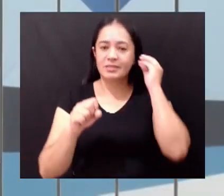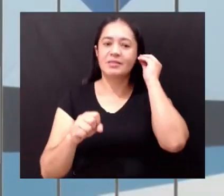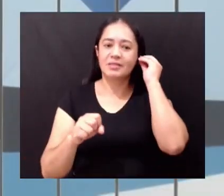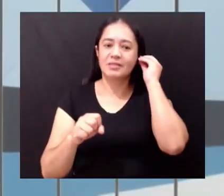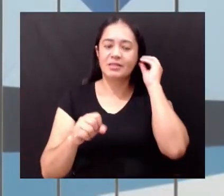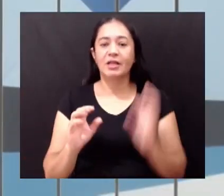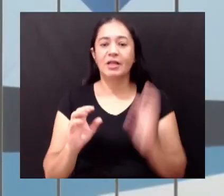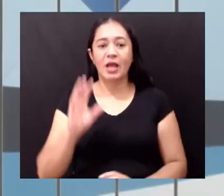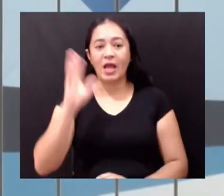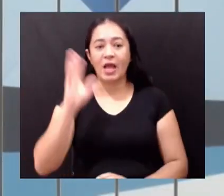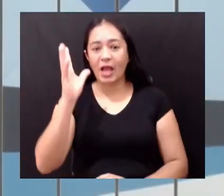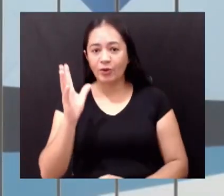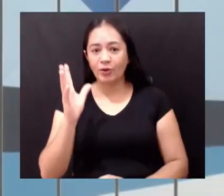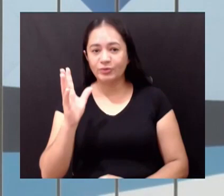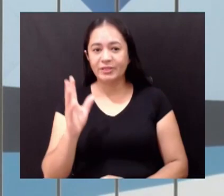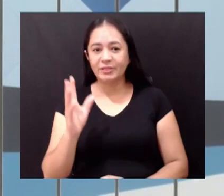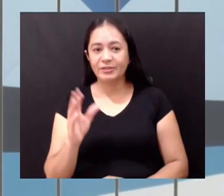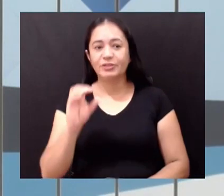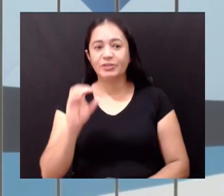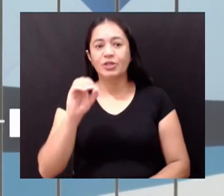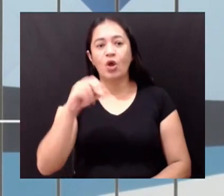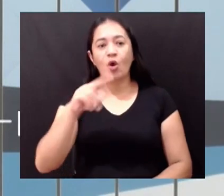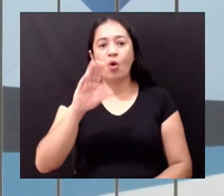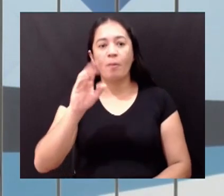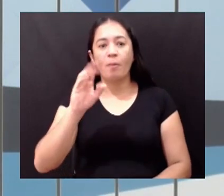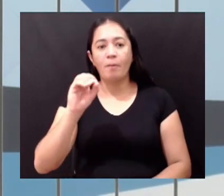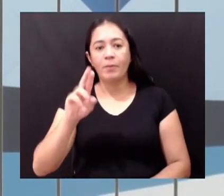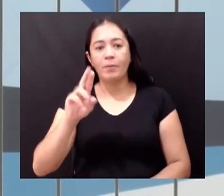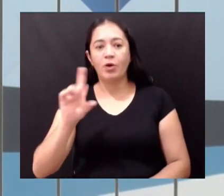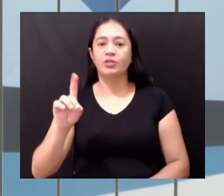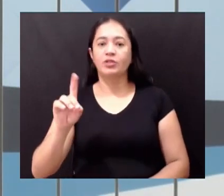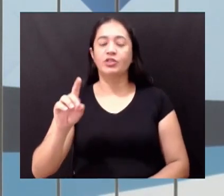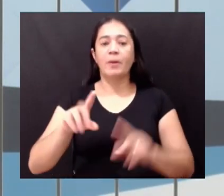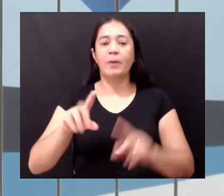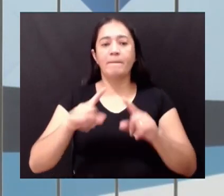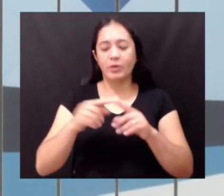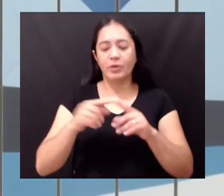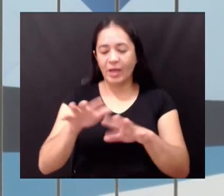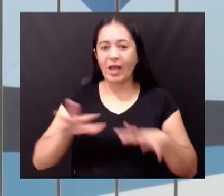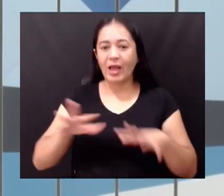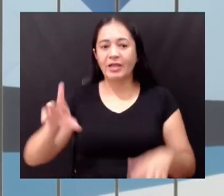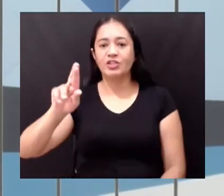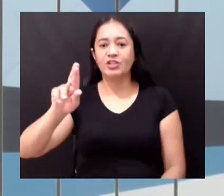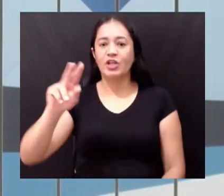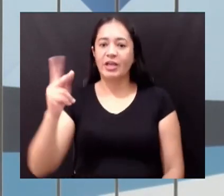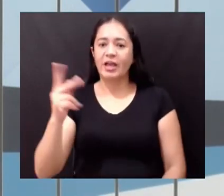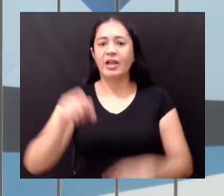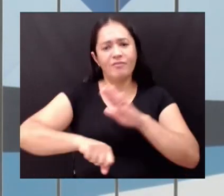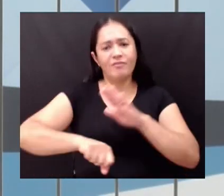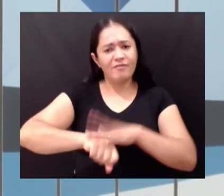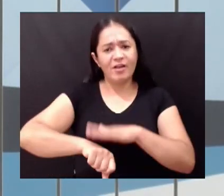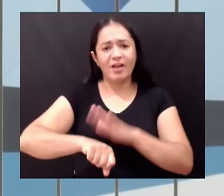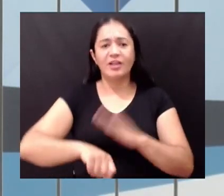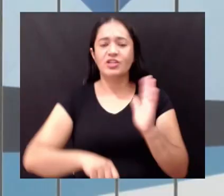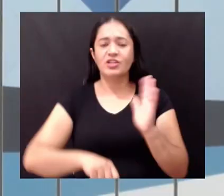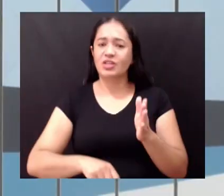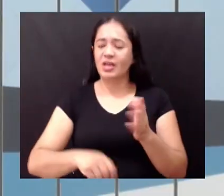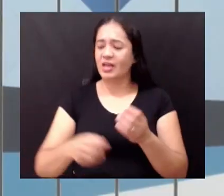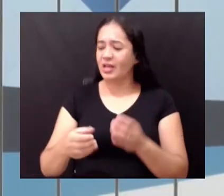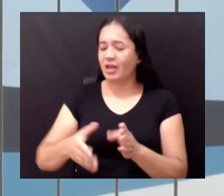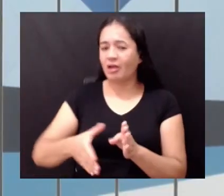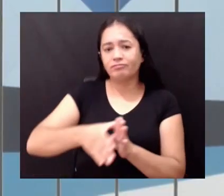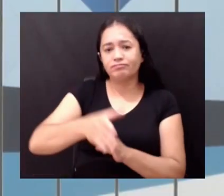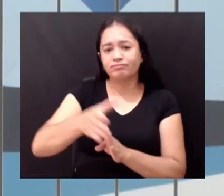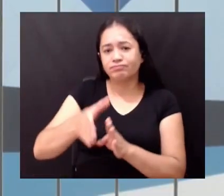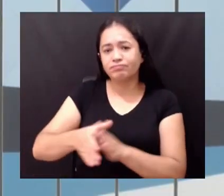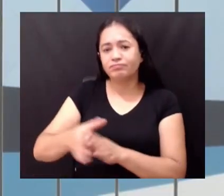gente chama. As áreas de recursos humanos fazem muito isso, né? Que é como se fosse o direcionamento, de fato, desse colaborador quando